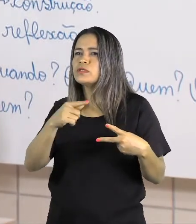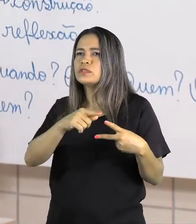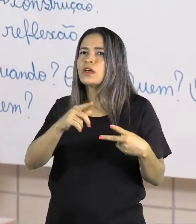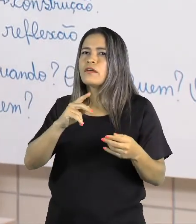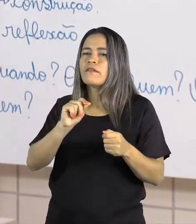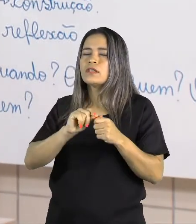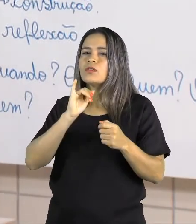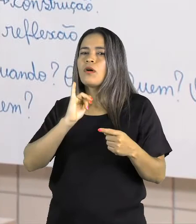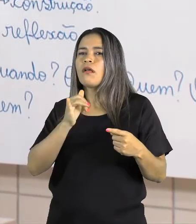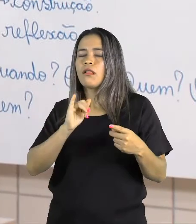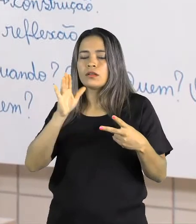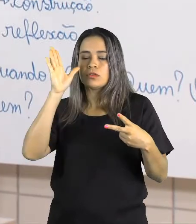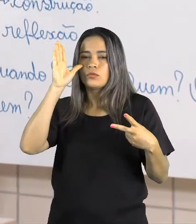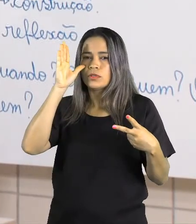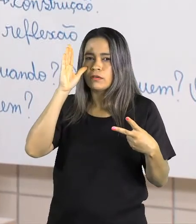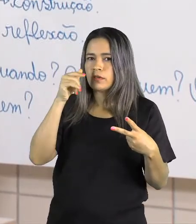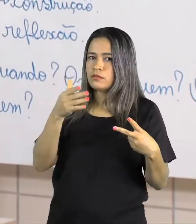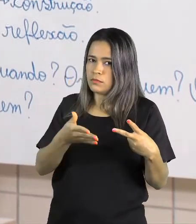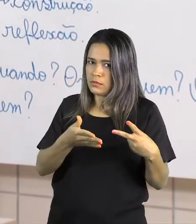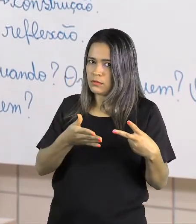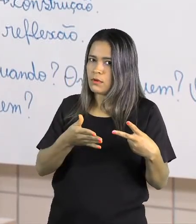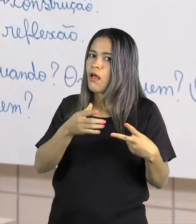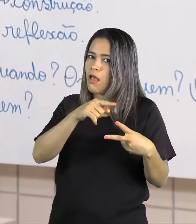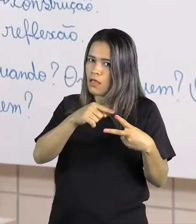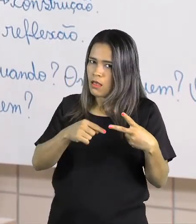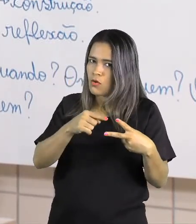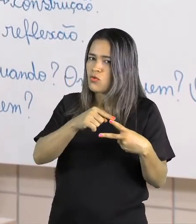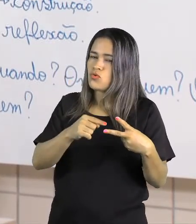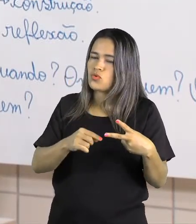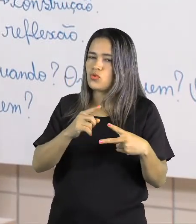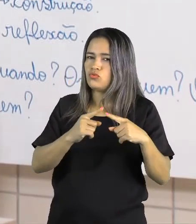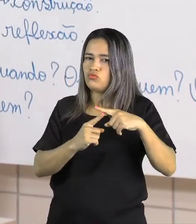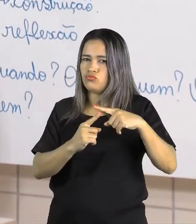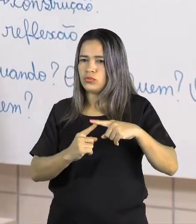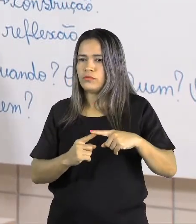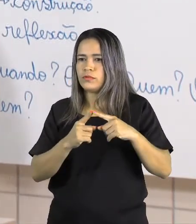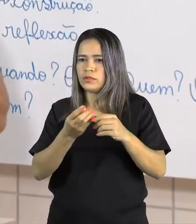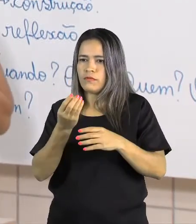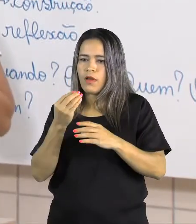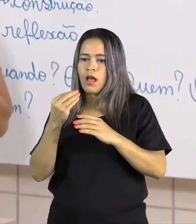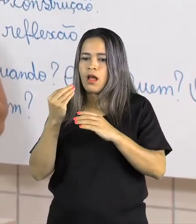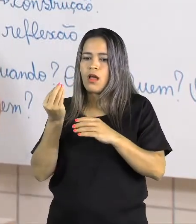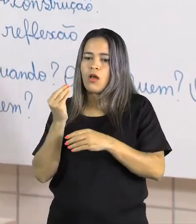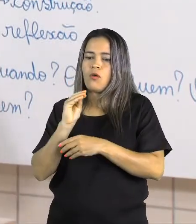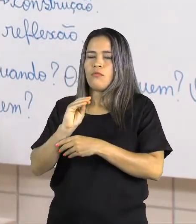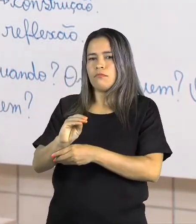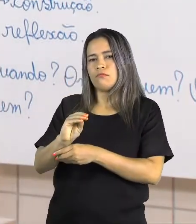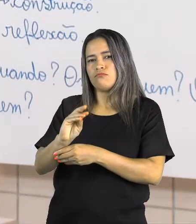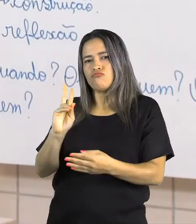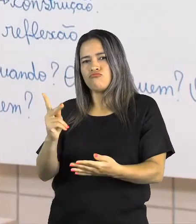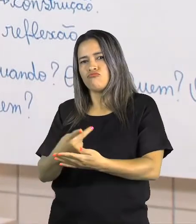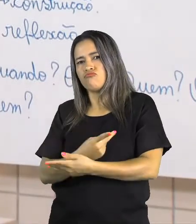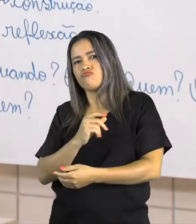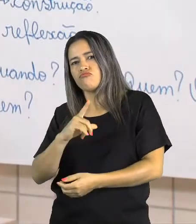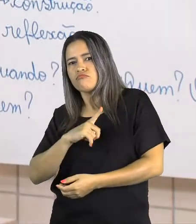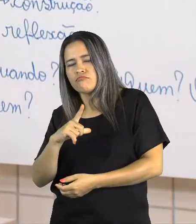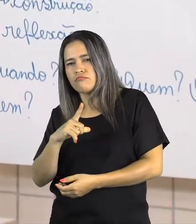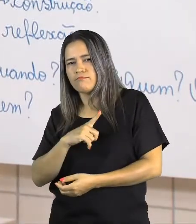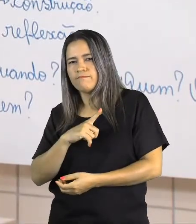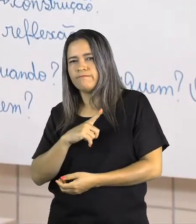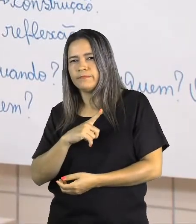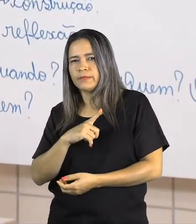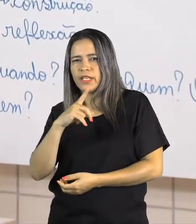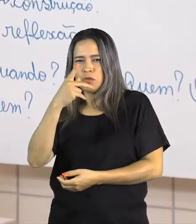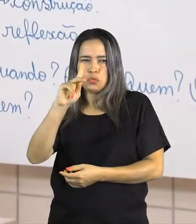sobre isso. São essas as formas. Você vai publicar um acontecimento que teve na